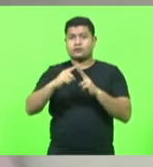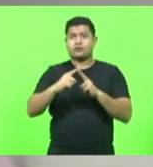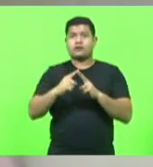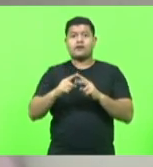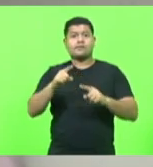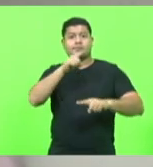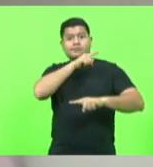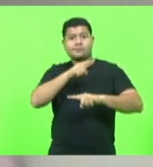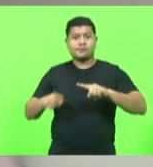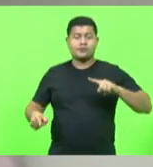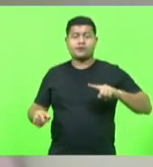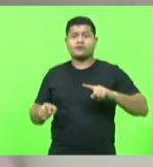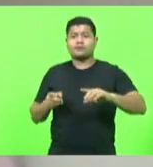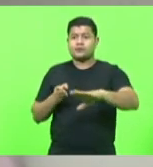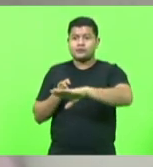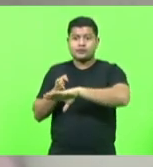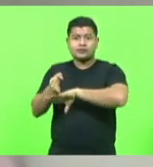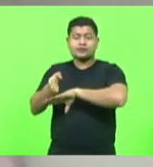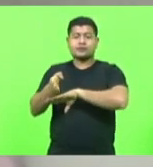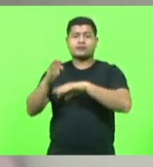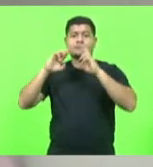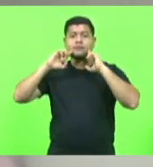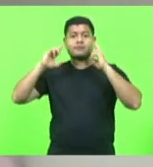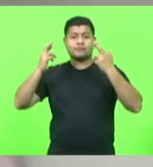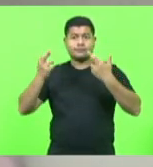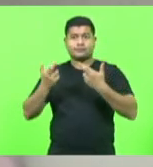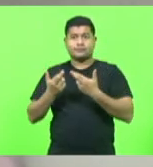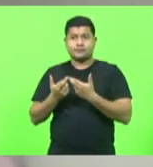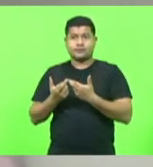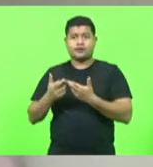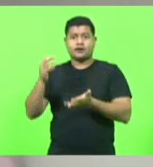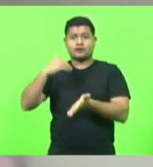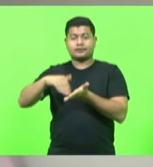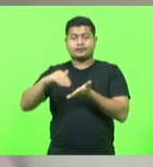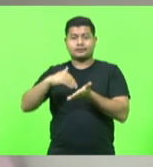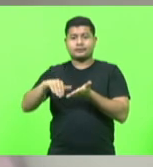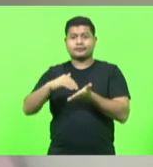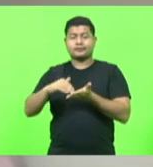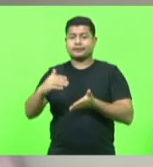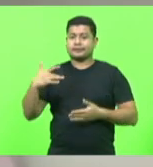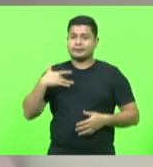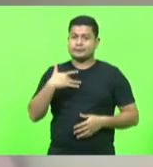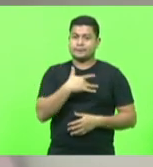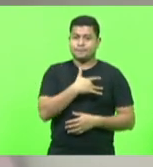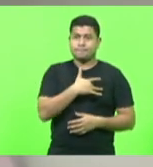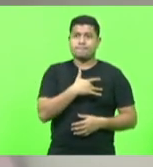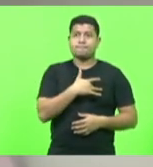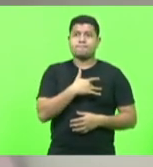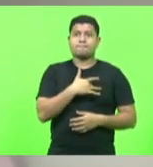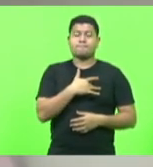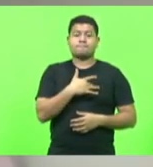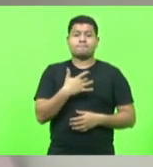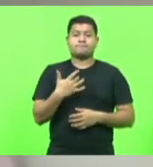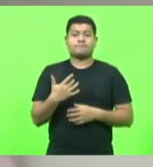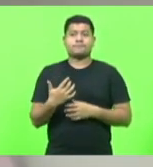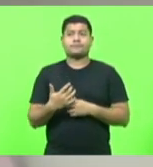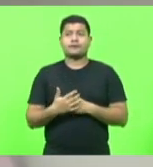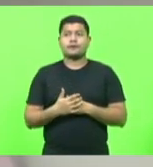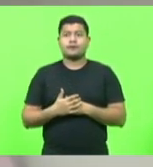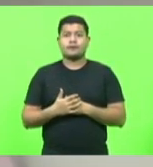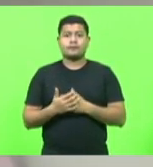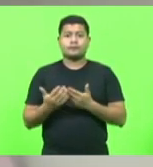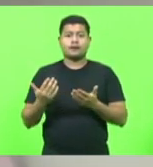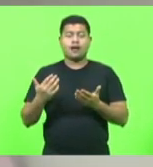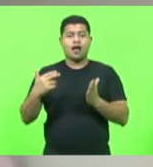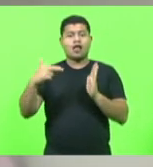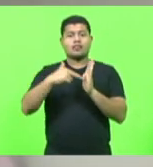proibidos de entrar numa reunião na Secretaria de Saúde. E a nota que eu